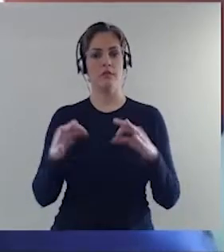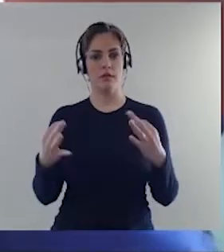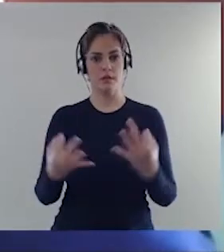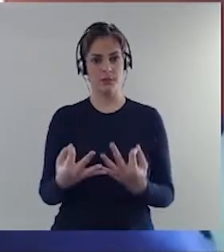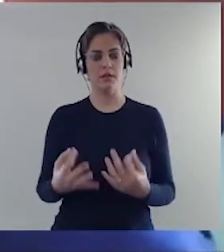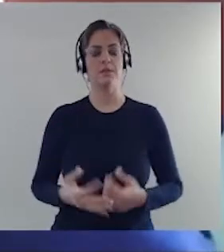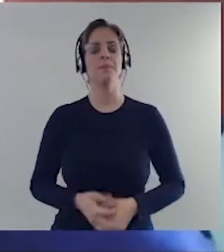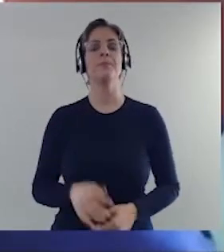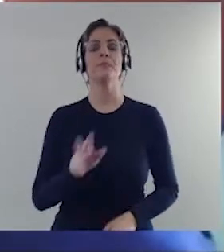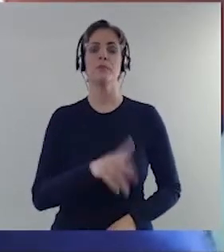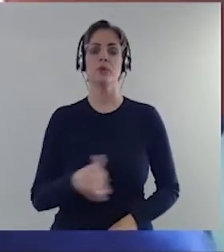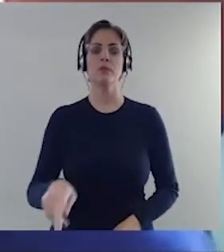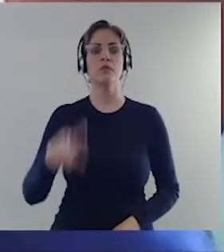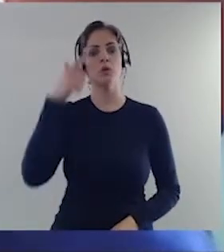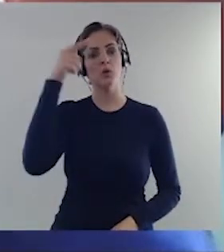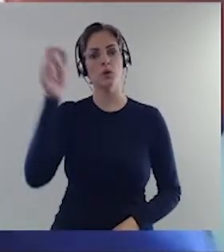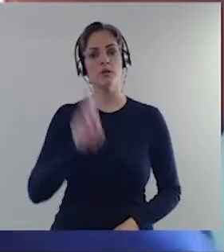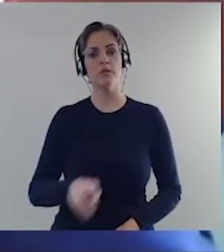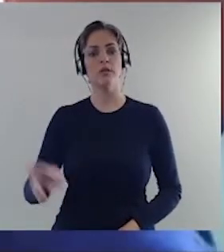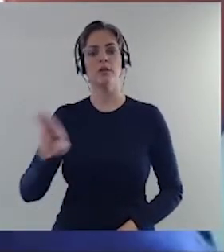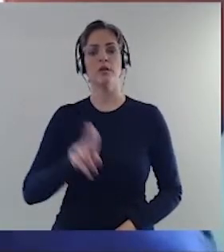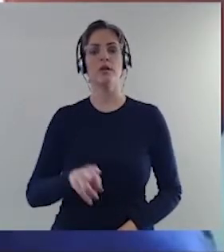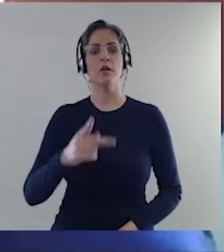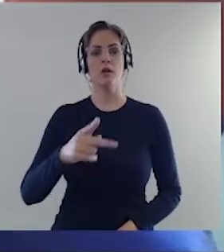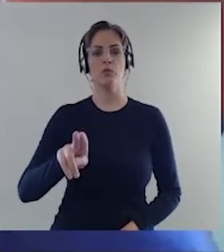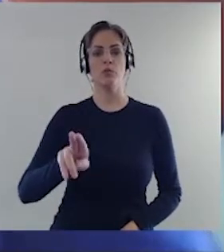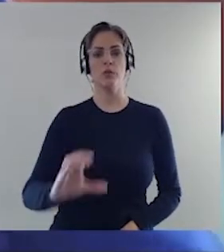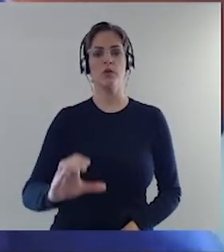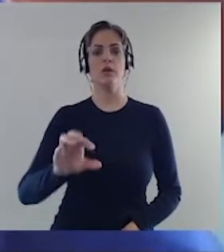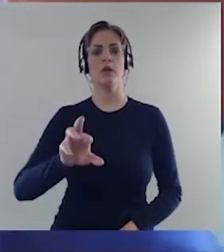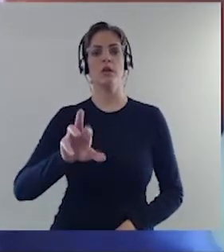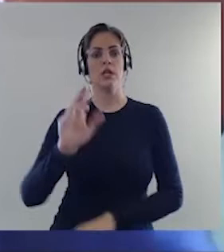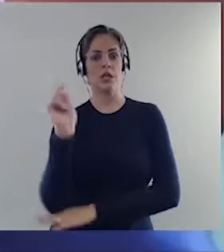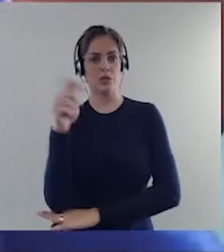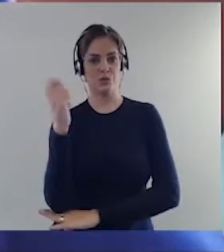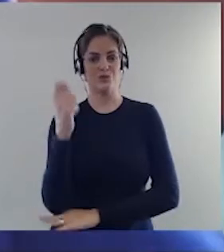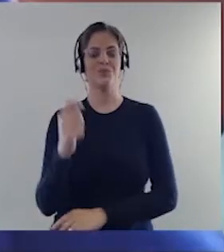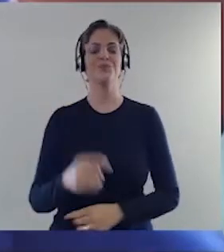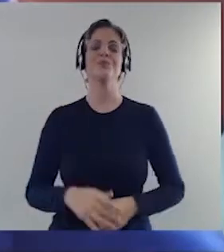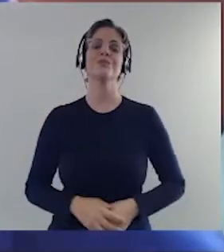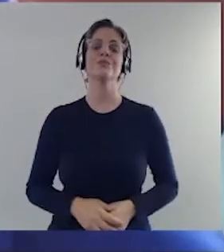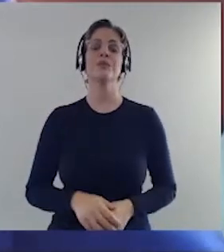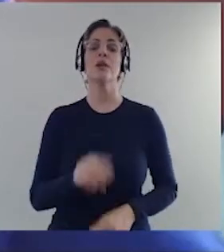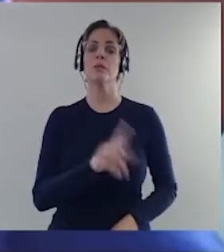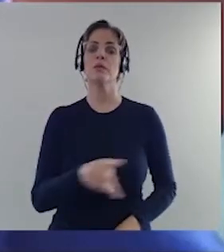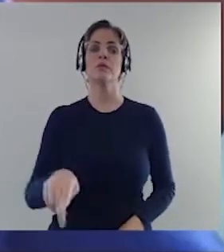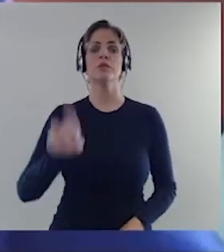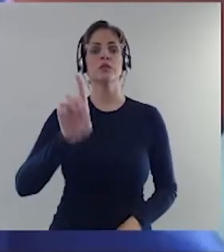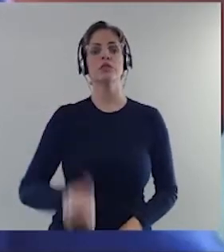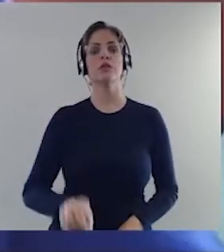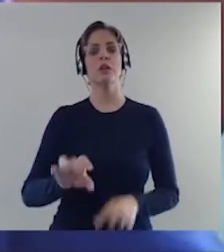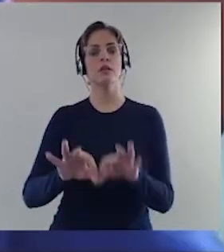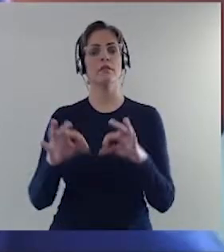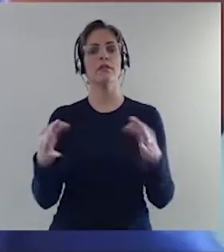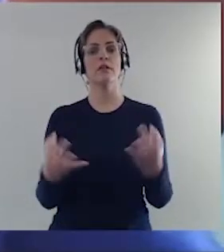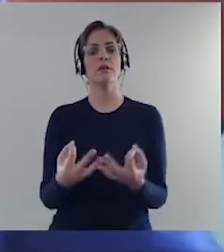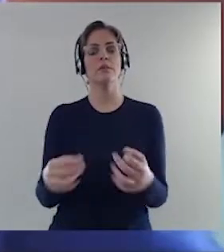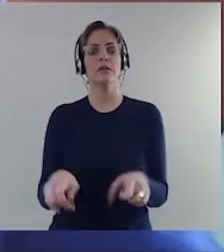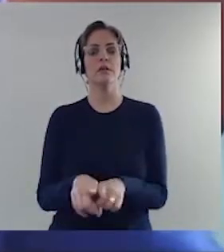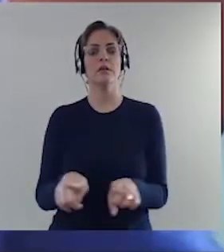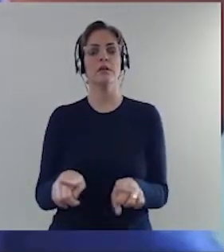Família, professor universitário da PUC do Rio Grande do Sul, professor de Direito de Família